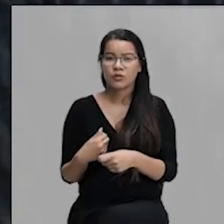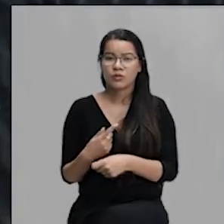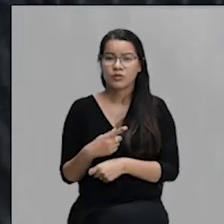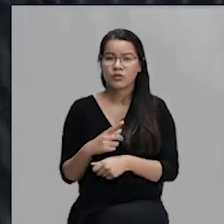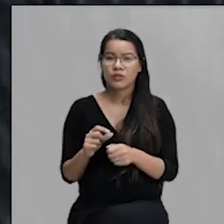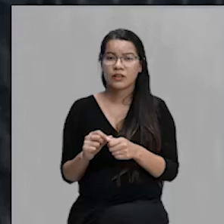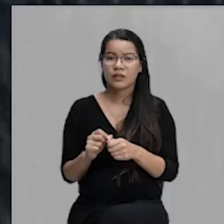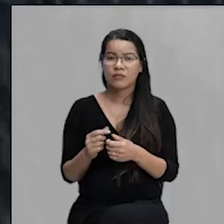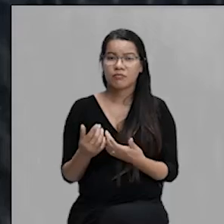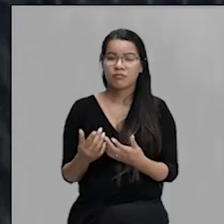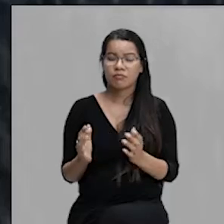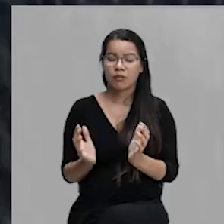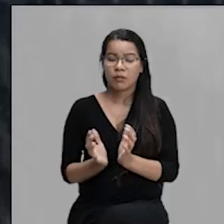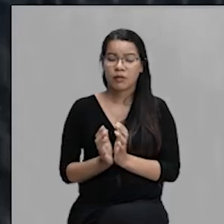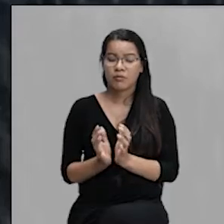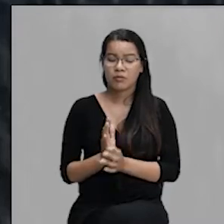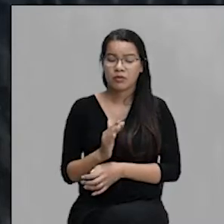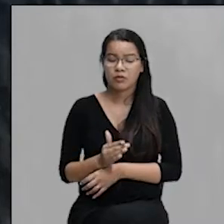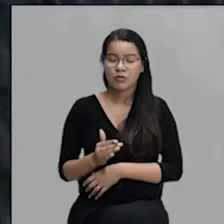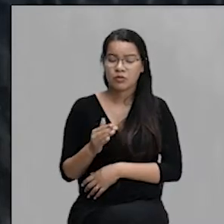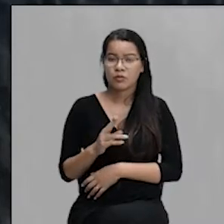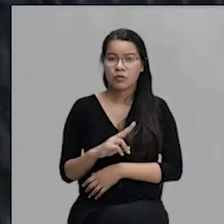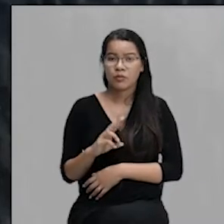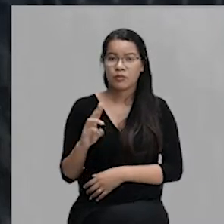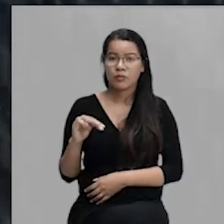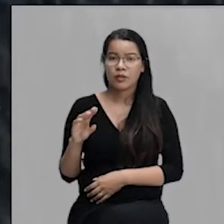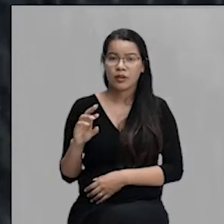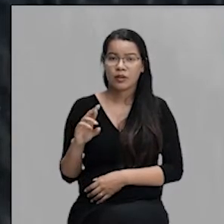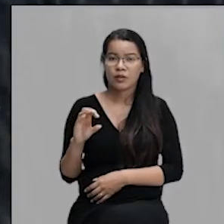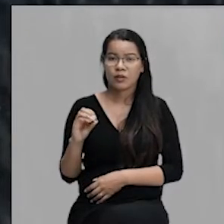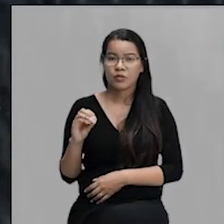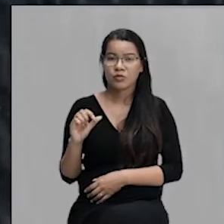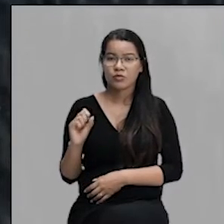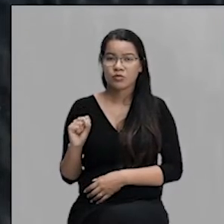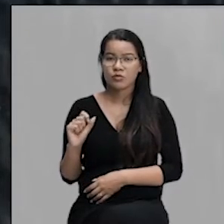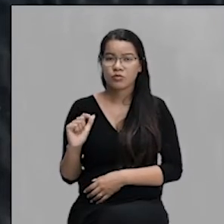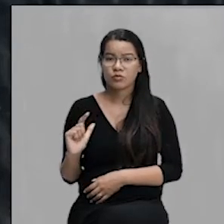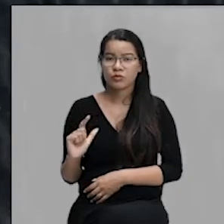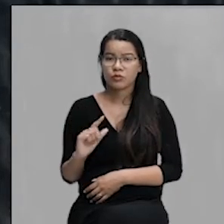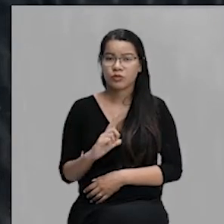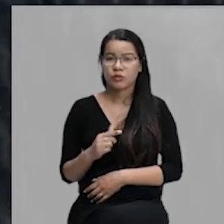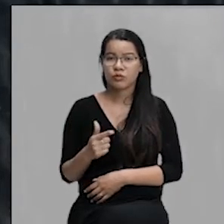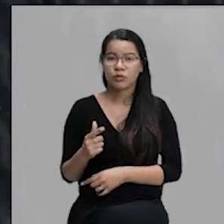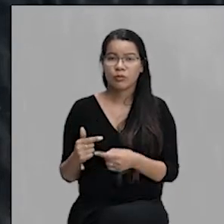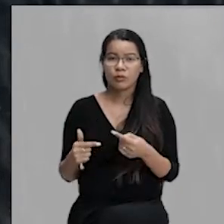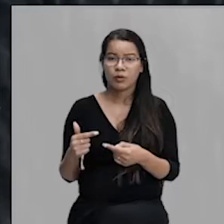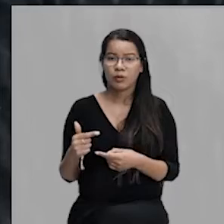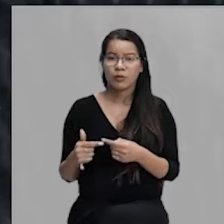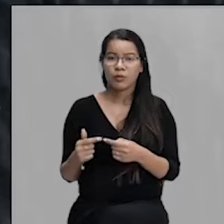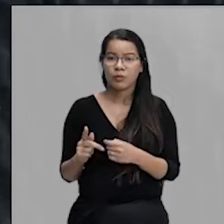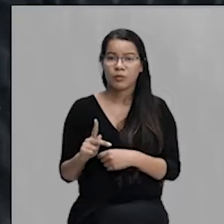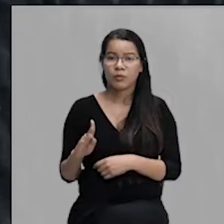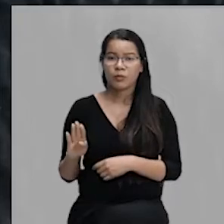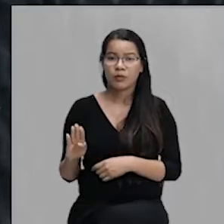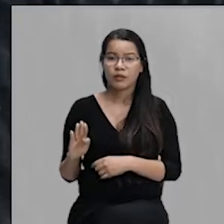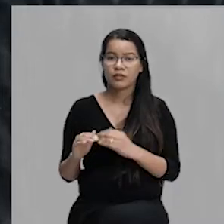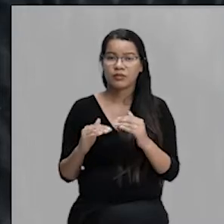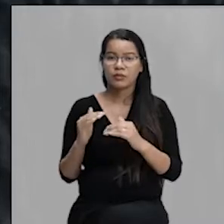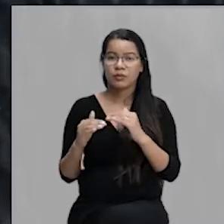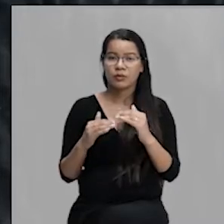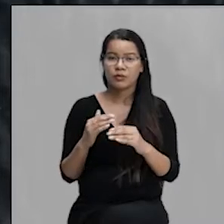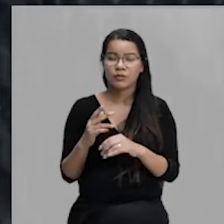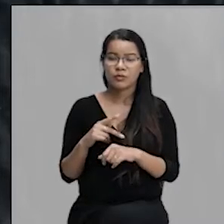parte do Mercosul, por exemplo. O Mercosul não tem uma política pública de desenvolvimento para os países membros que seja voltada a essa questão